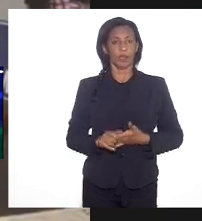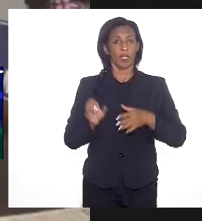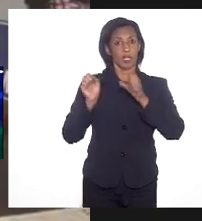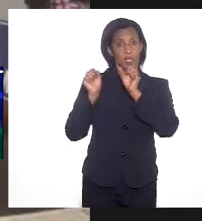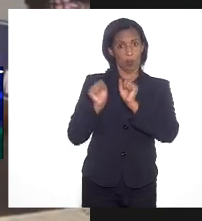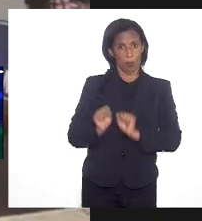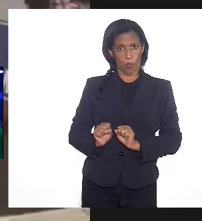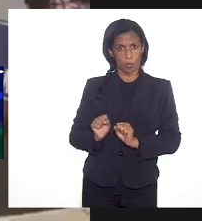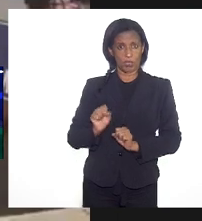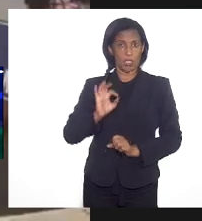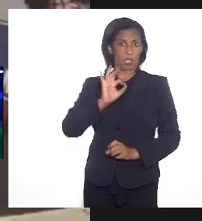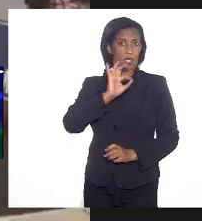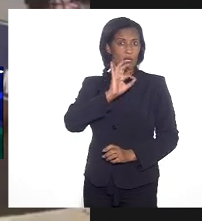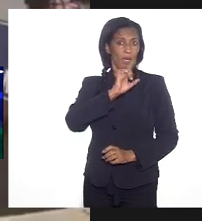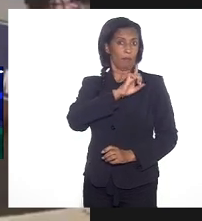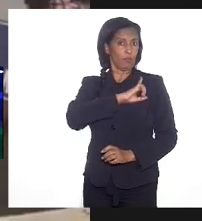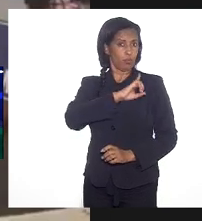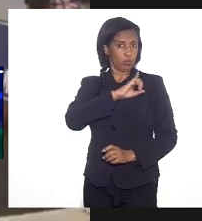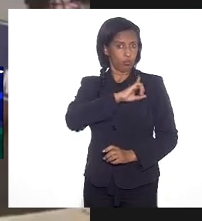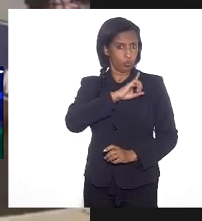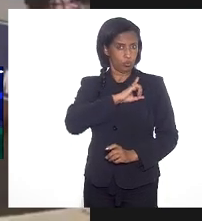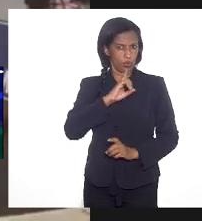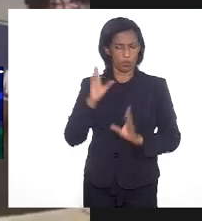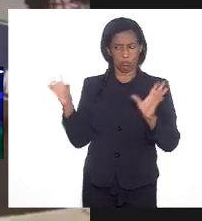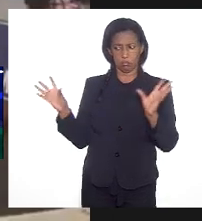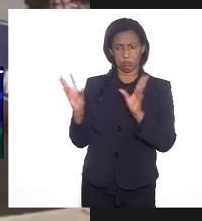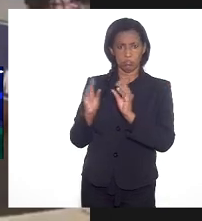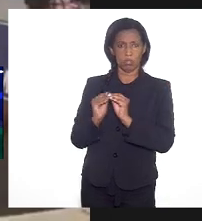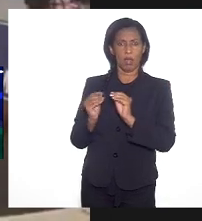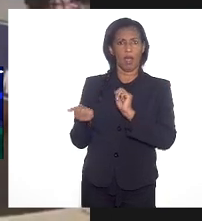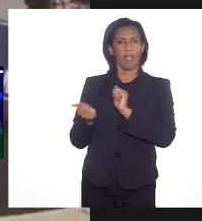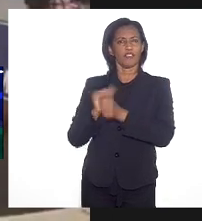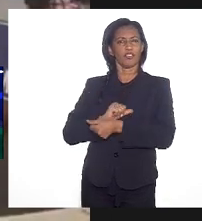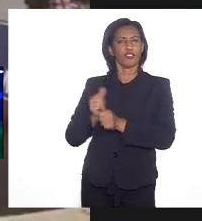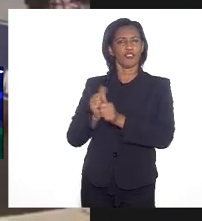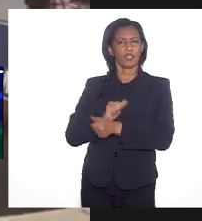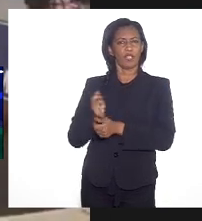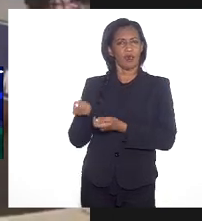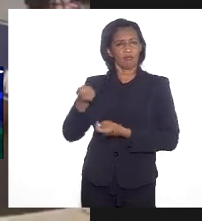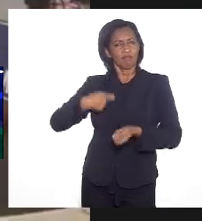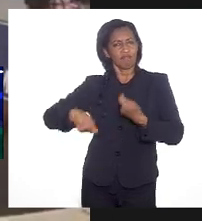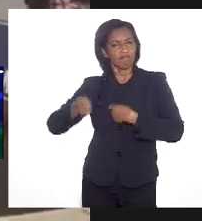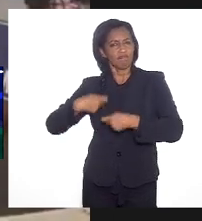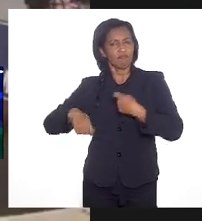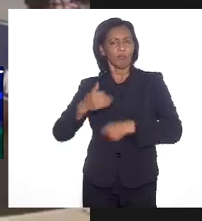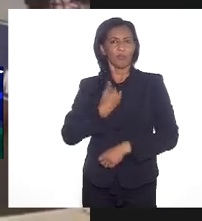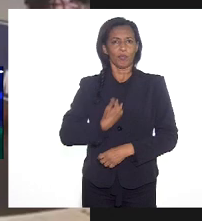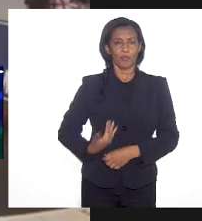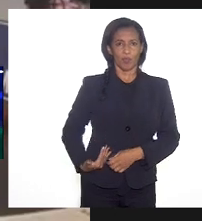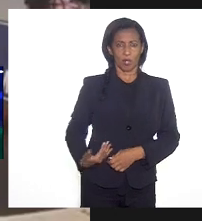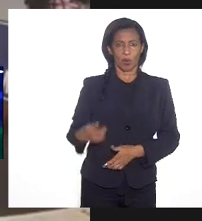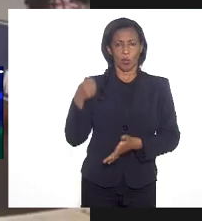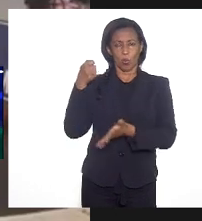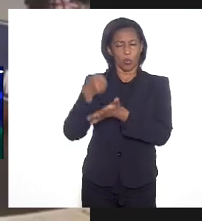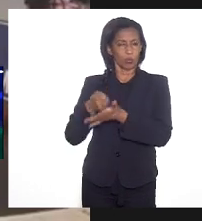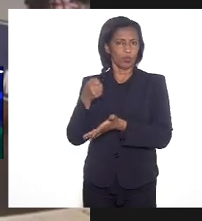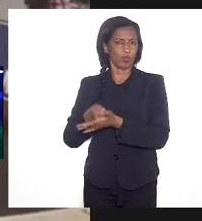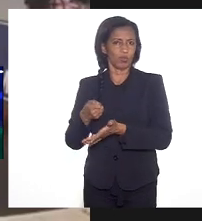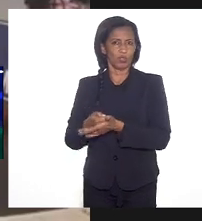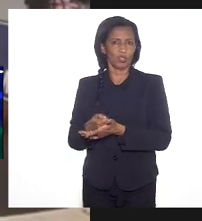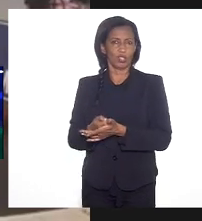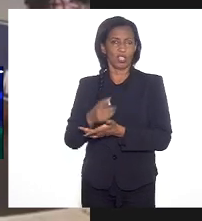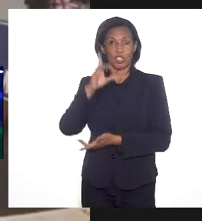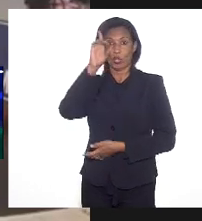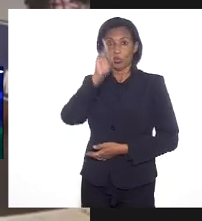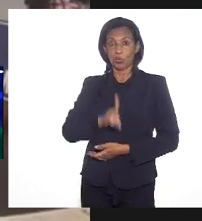poder de polícia, se não na definição simples, a atividade da administração pública consistente em eliminar e disciplinar o